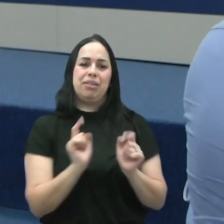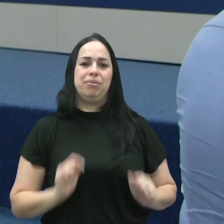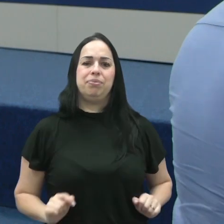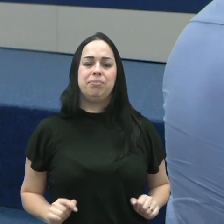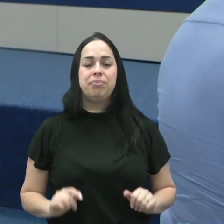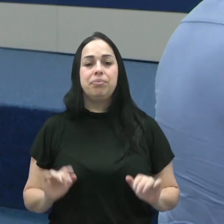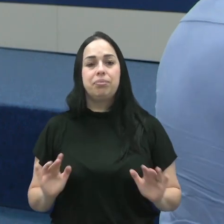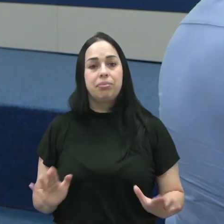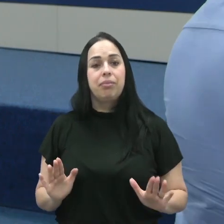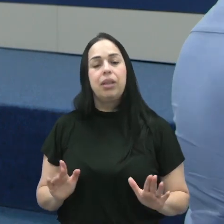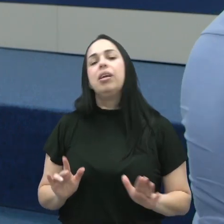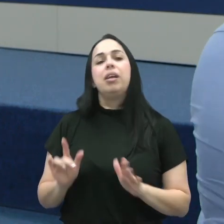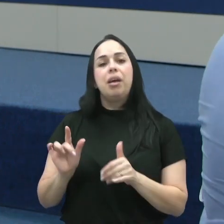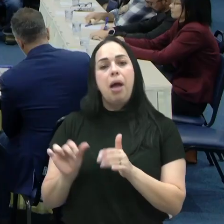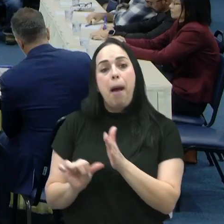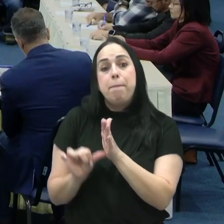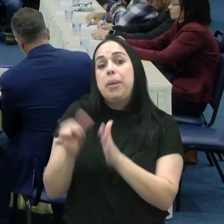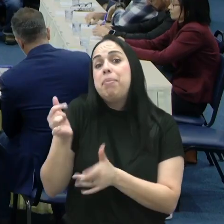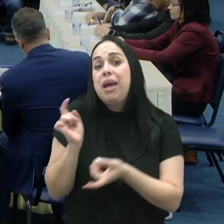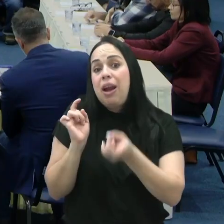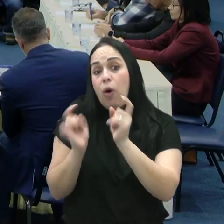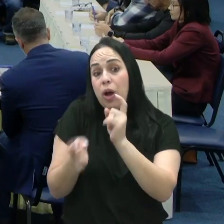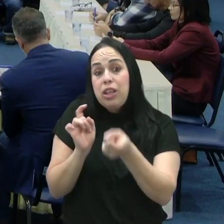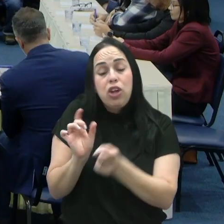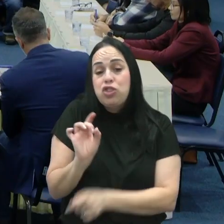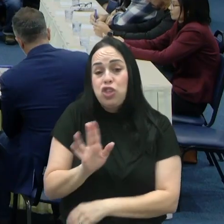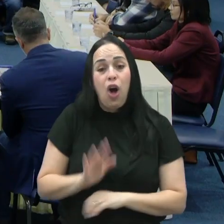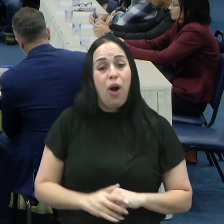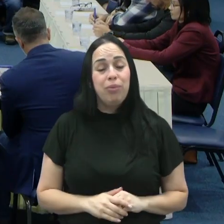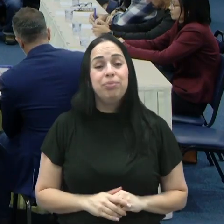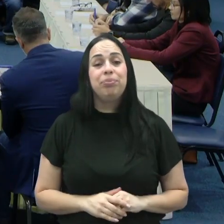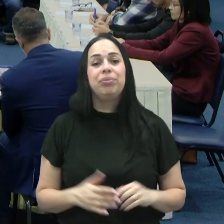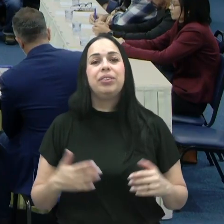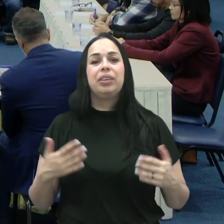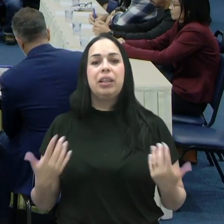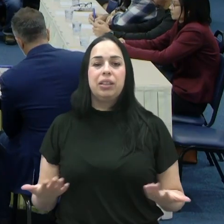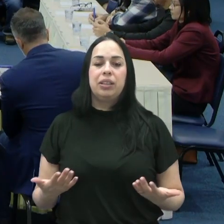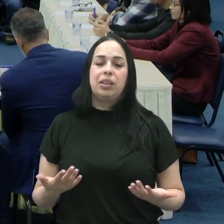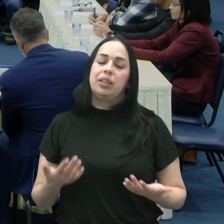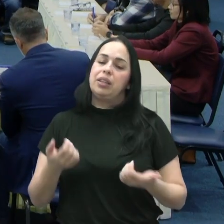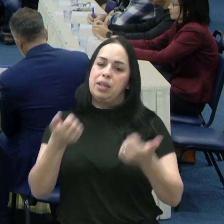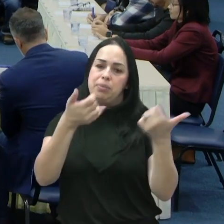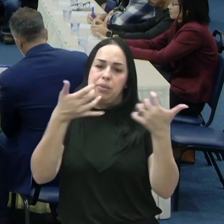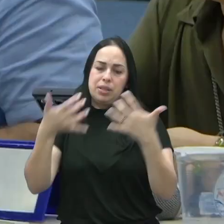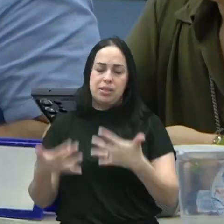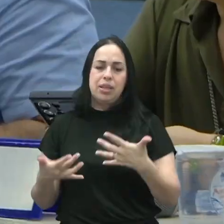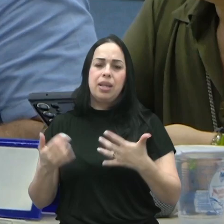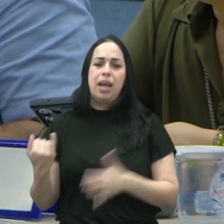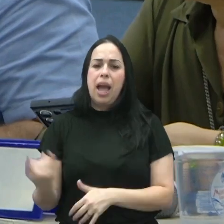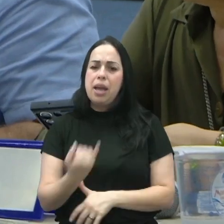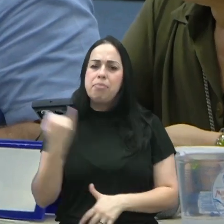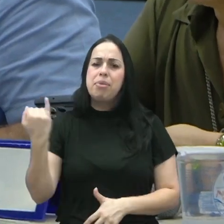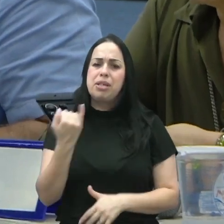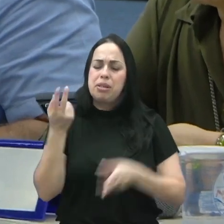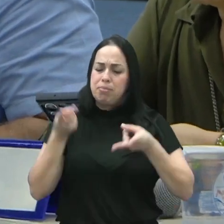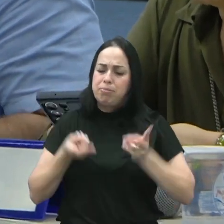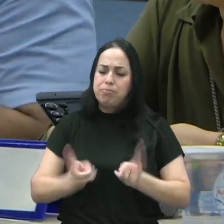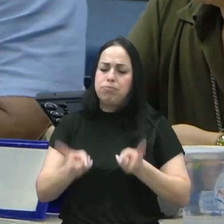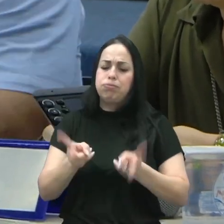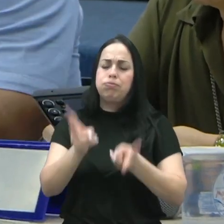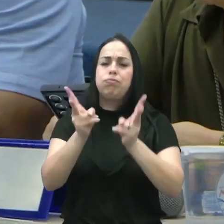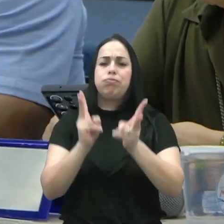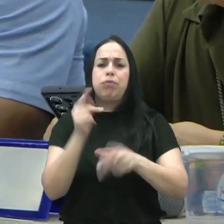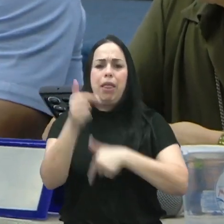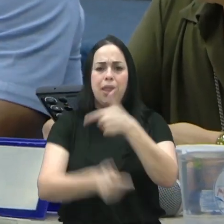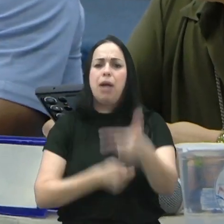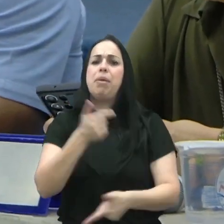eles imaginariam, que seria. Essa é somente a primeira reunião da Frente Parlamentar, que destacou a importância